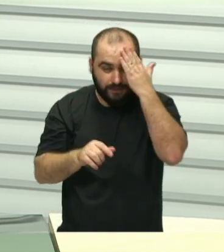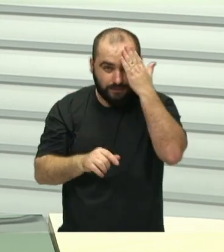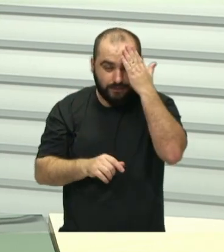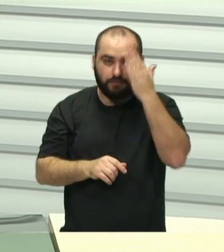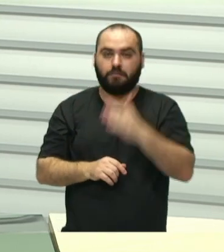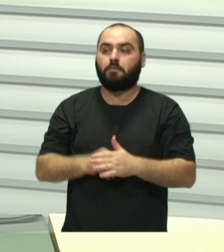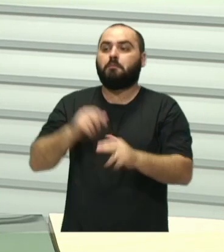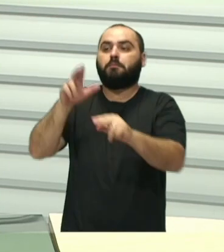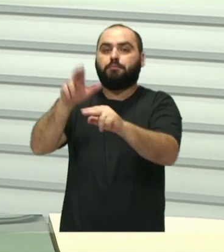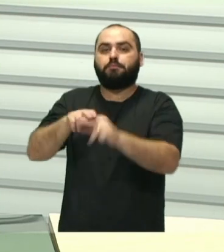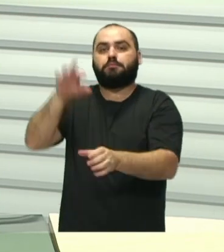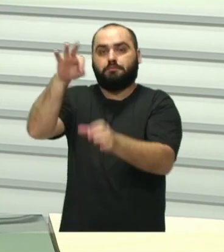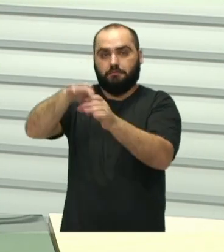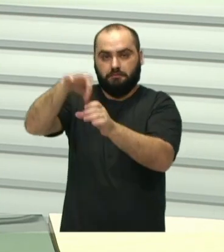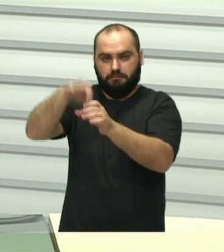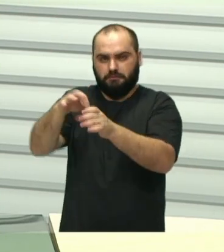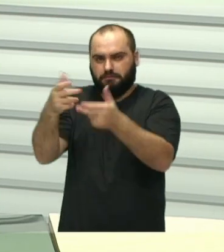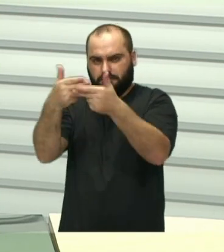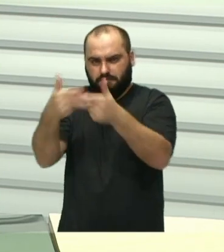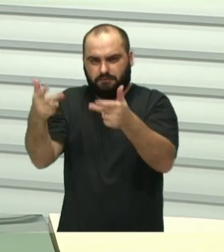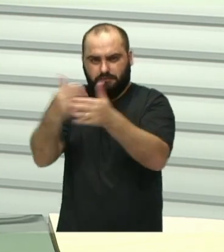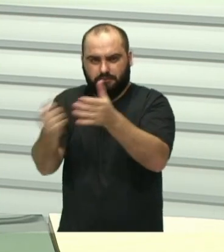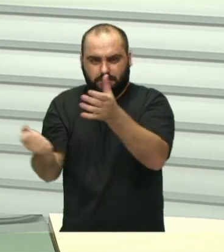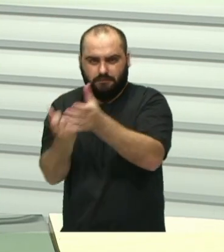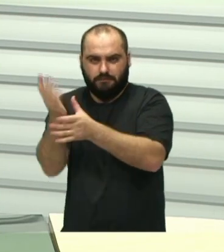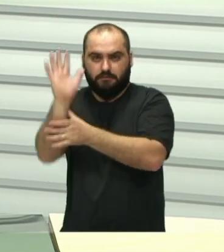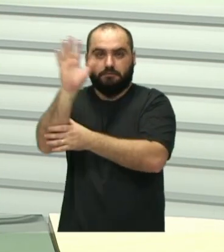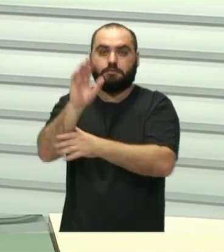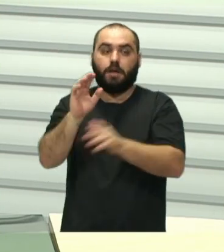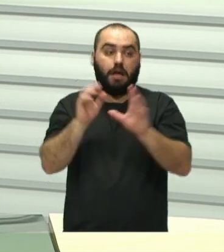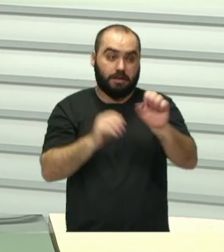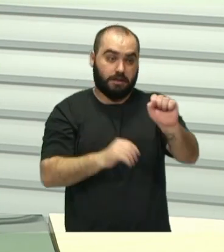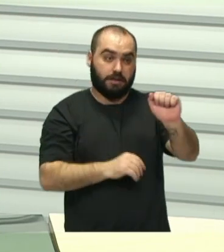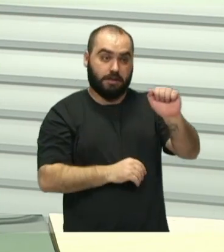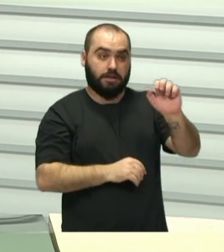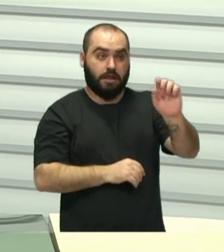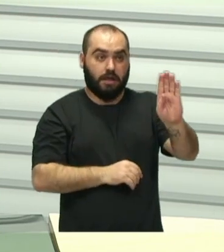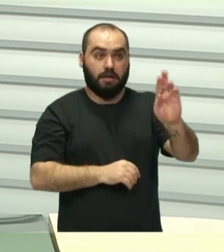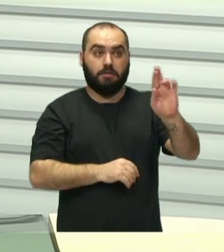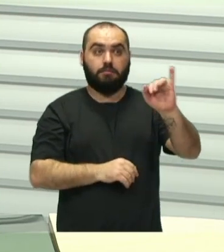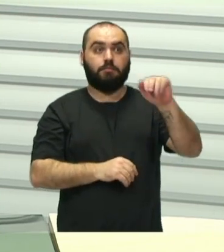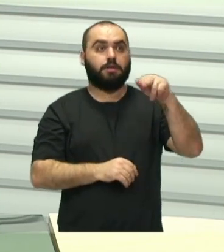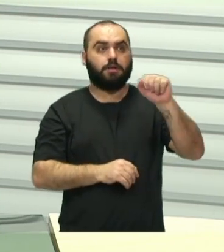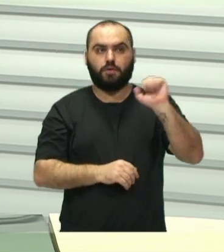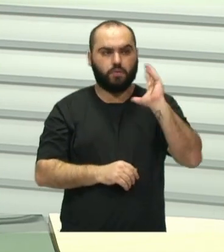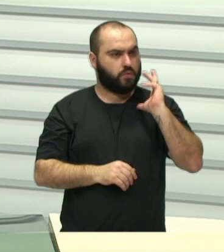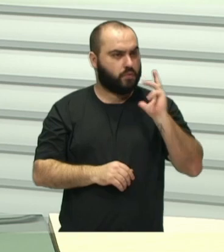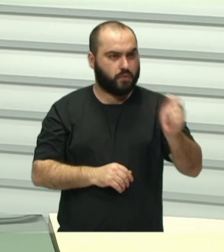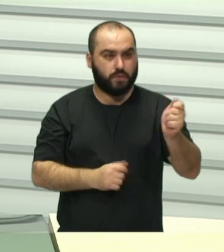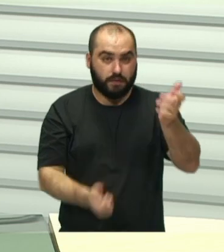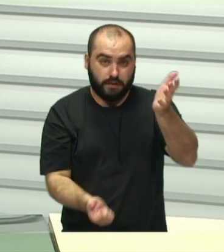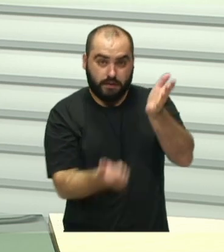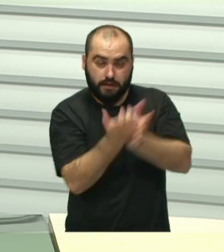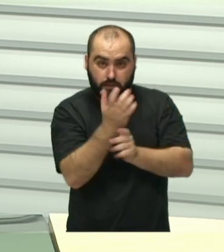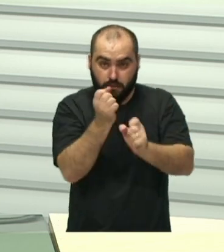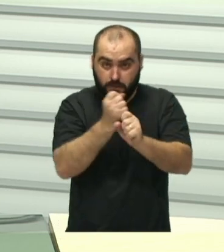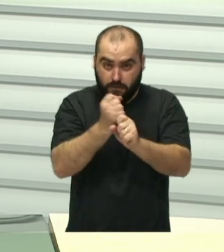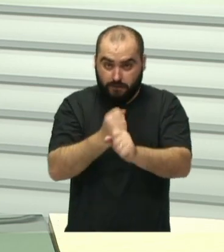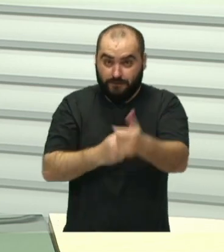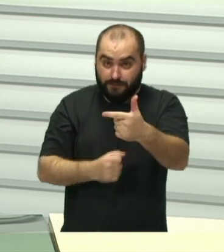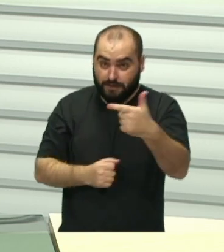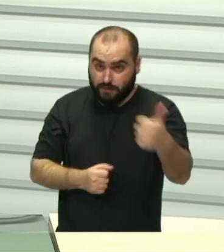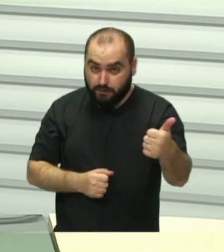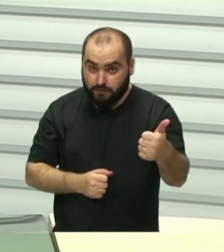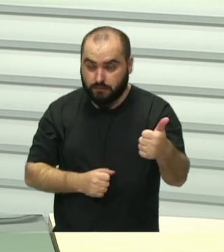de gás carbônico ou emissão é o prefeito inventário pela Sabrina tudo aquilo que a gente produziu de gás carbônico em 2021